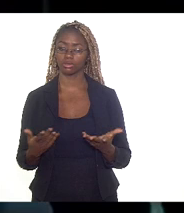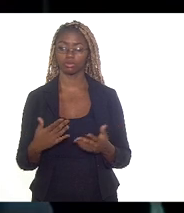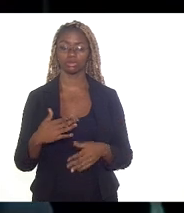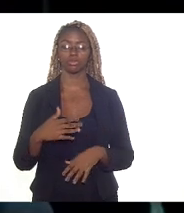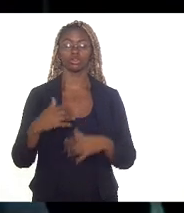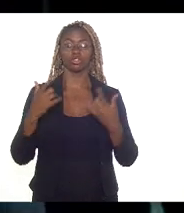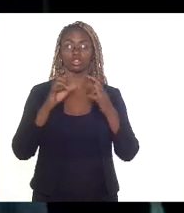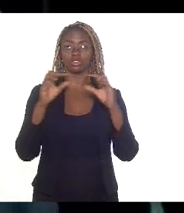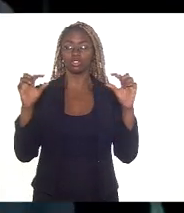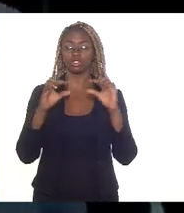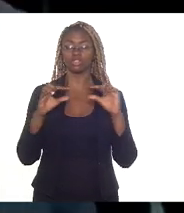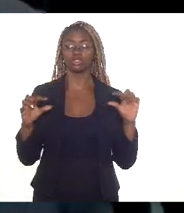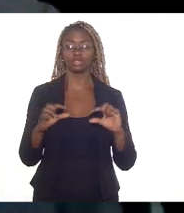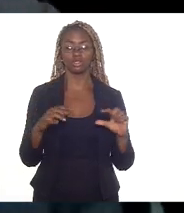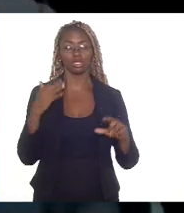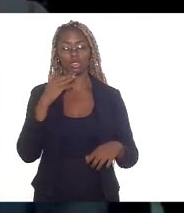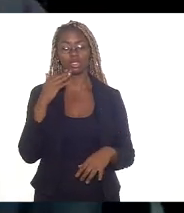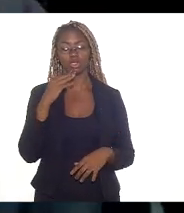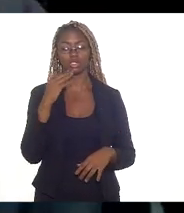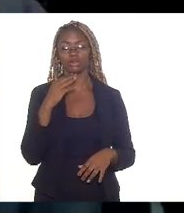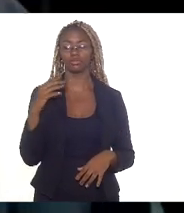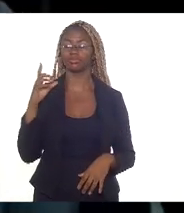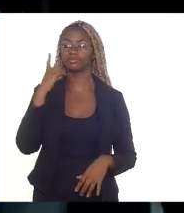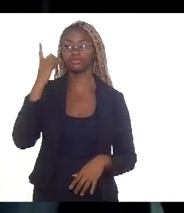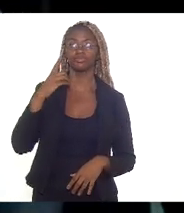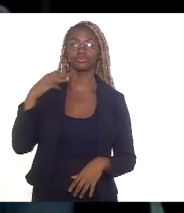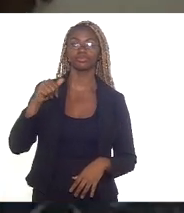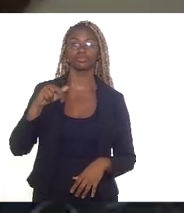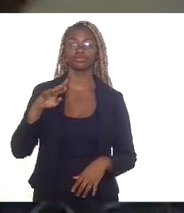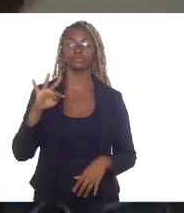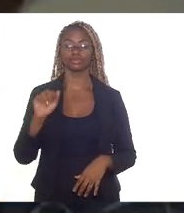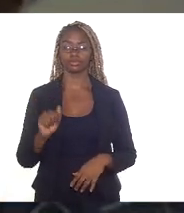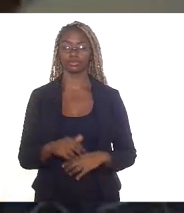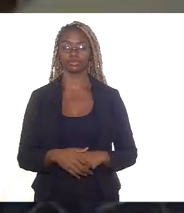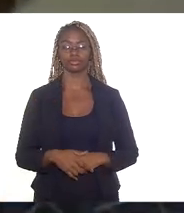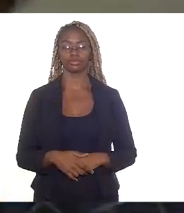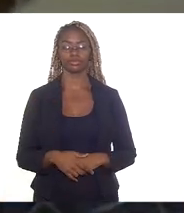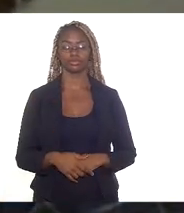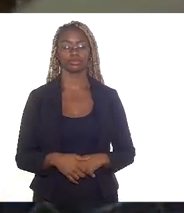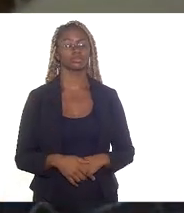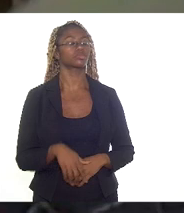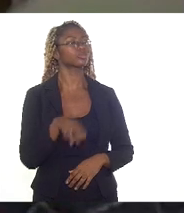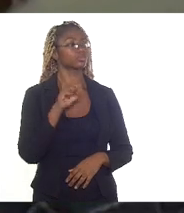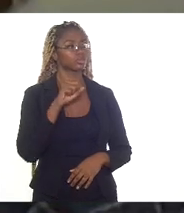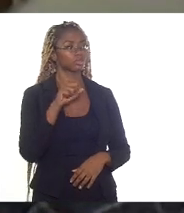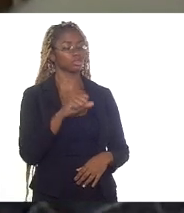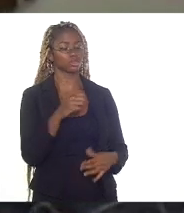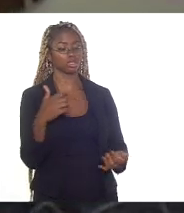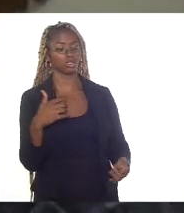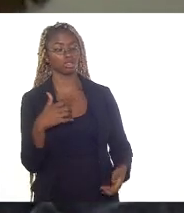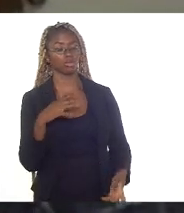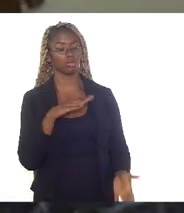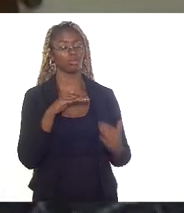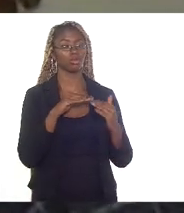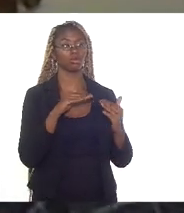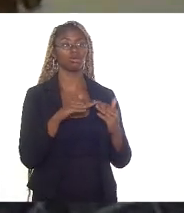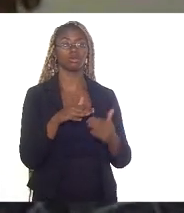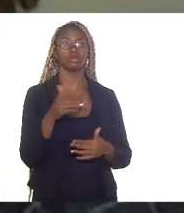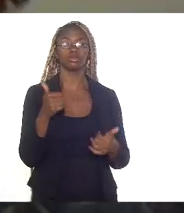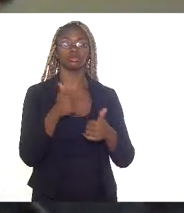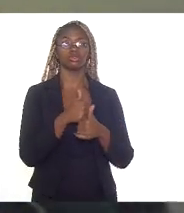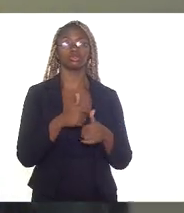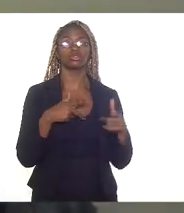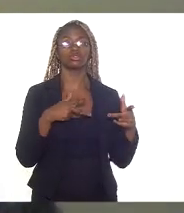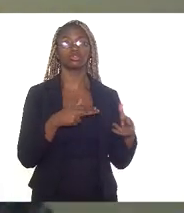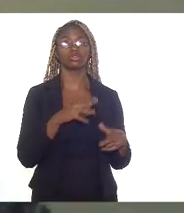prejudicados. Pela Comissão de Saúde, deputada Marta Rocha, por favor. Parecer favorável nos termos do substitutivo da CCJ.